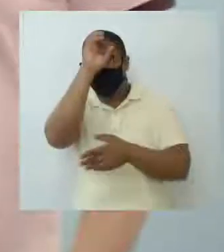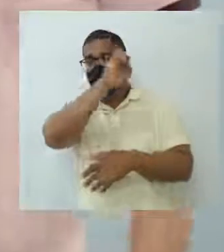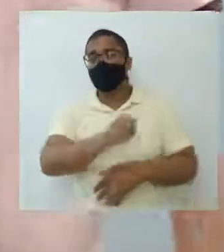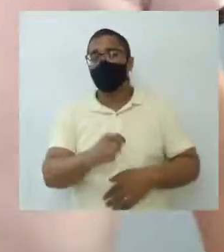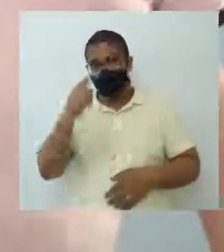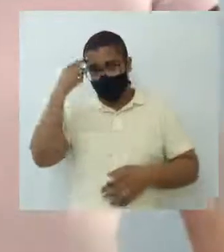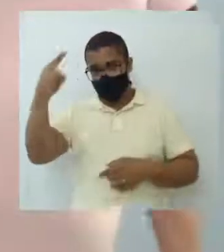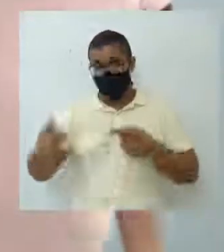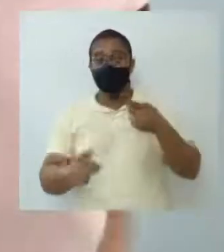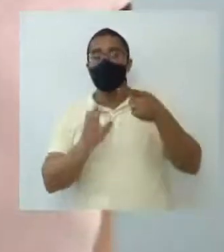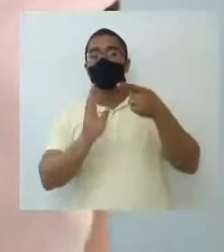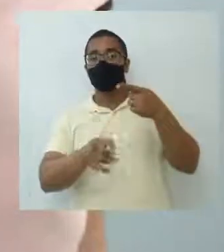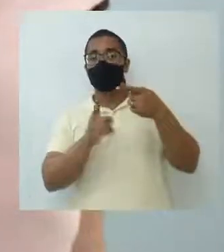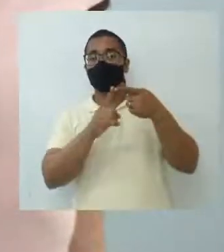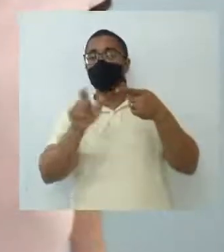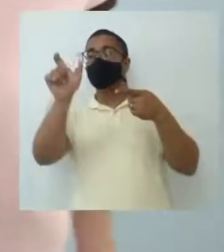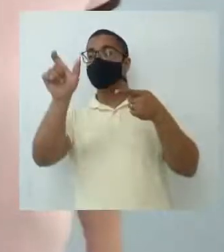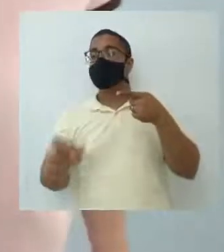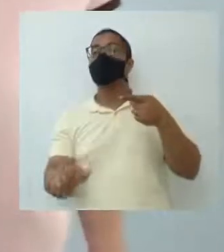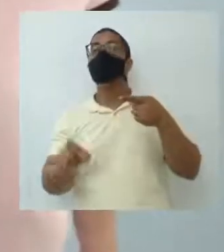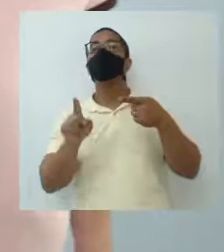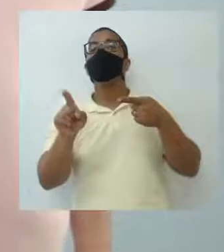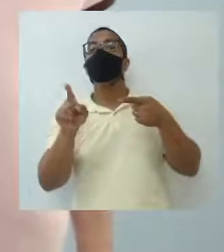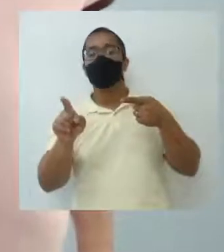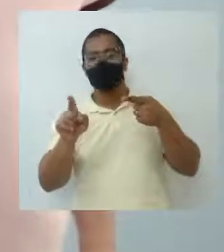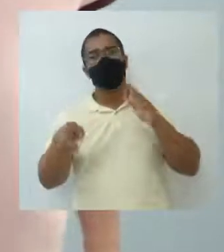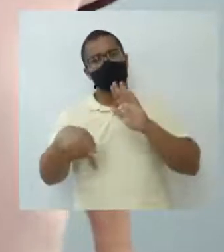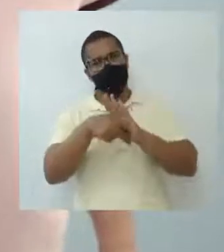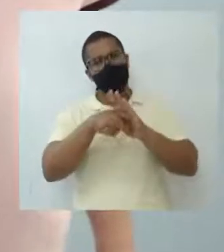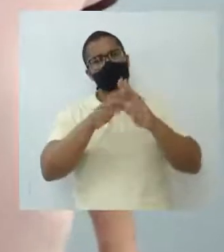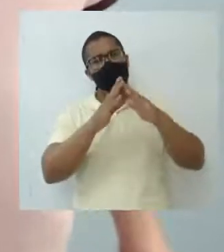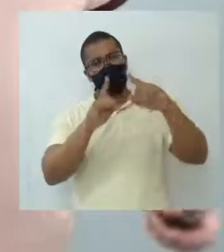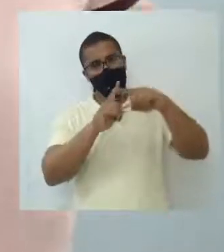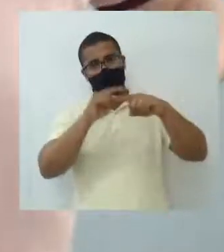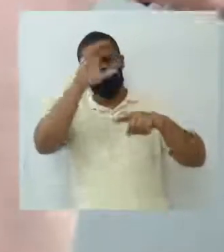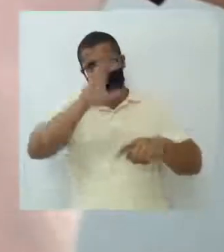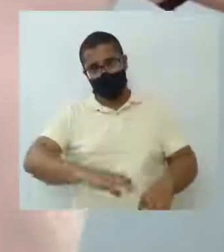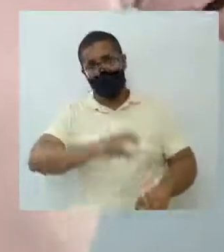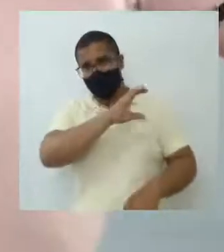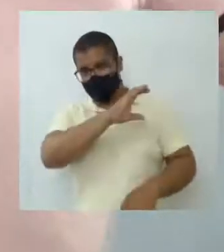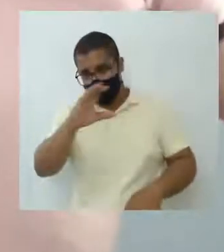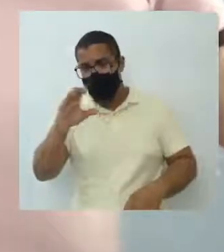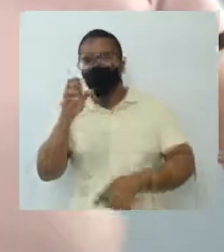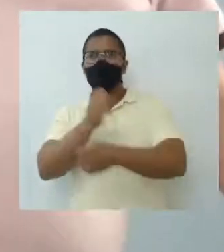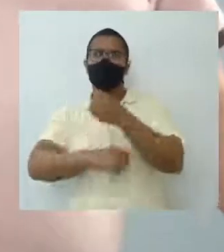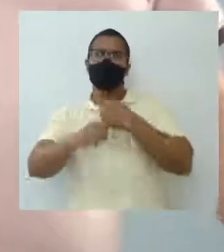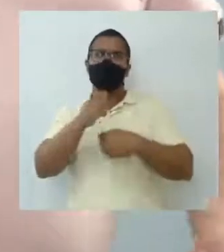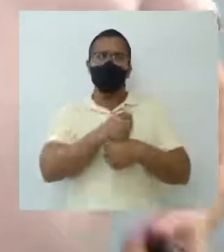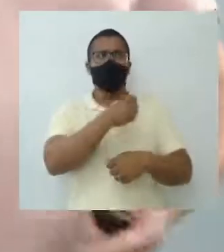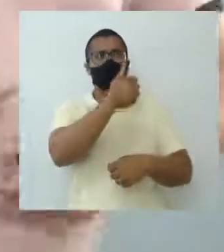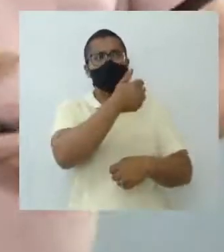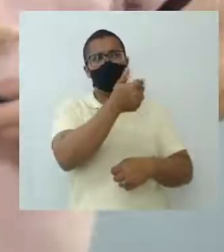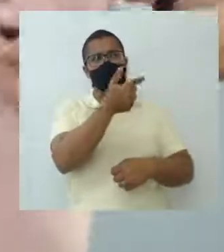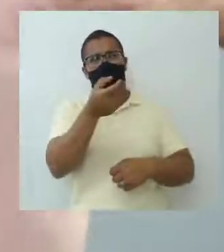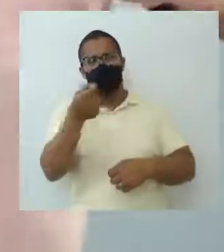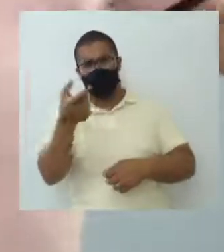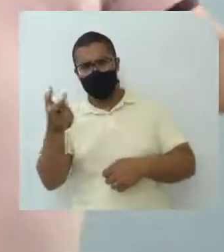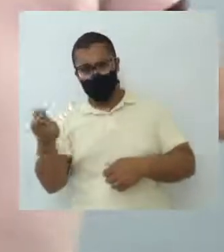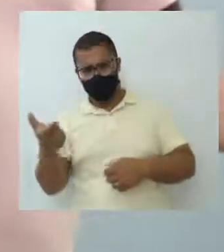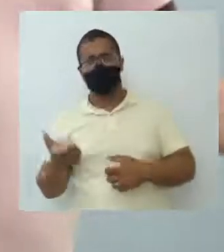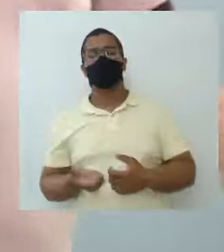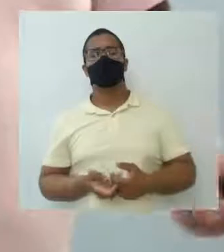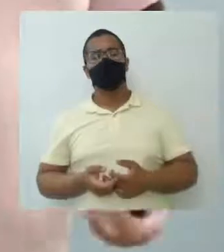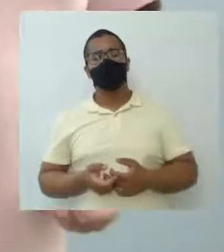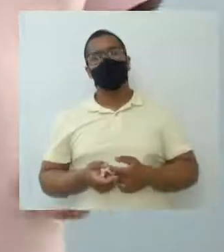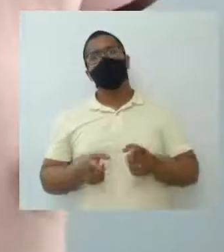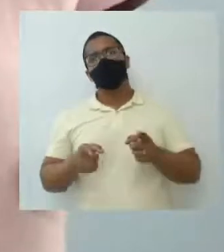lá, nós vimos uma personalidade católica, um frade dos anos de 1200, certo?